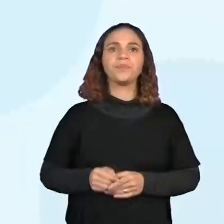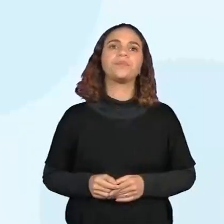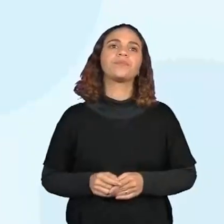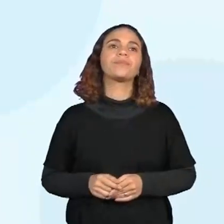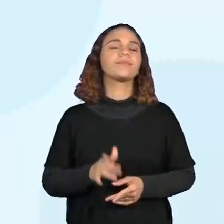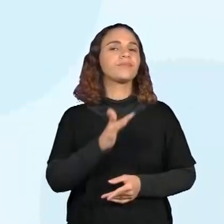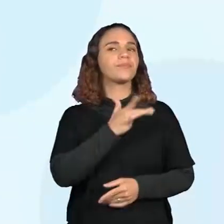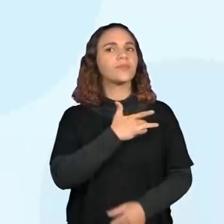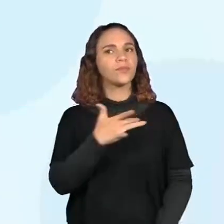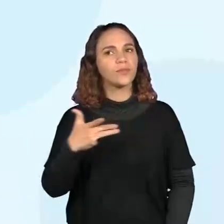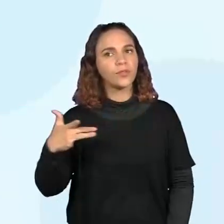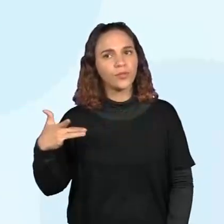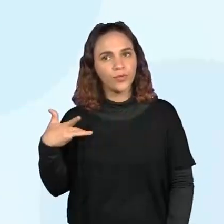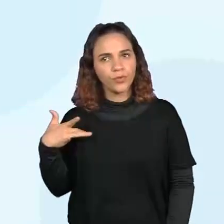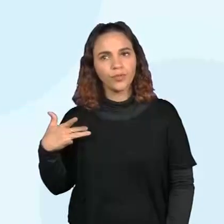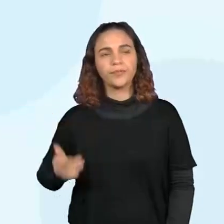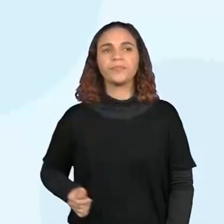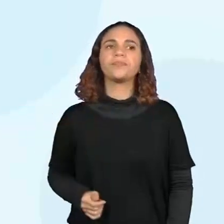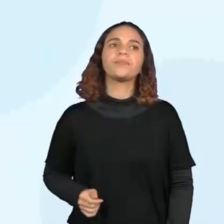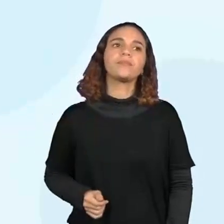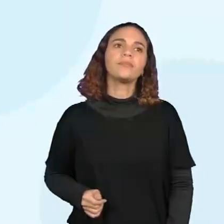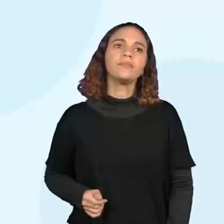como saúde,